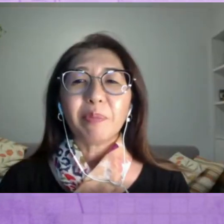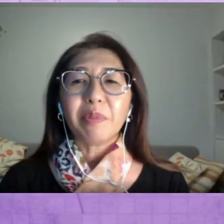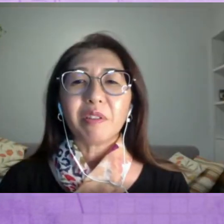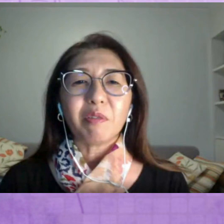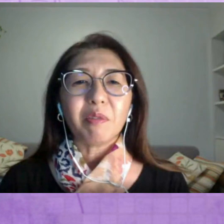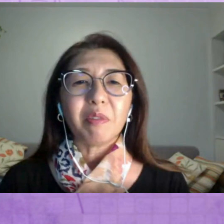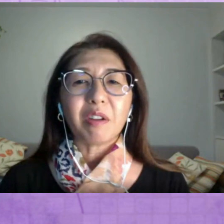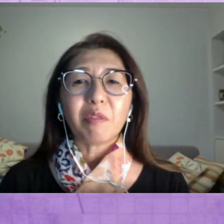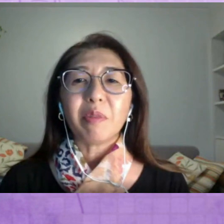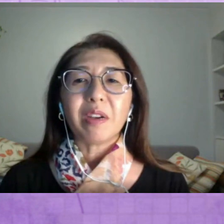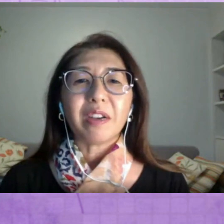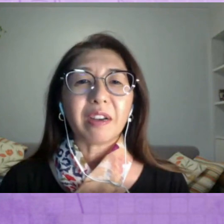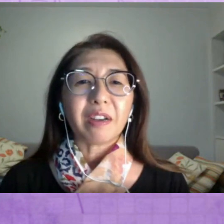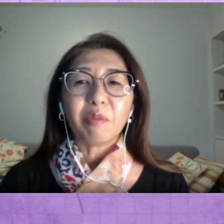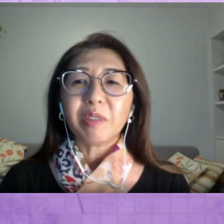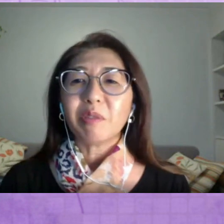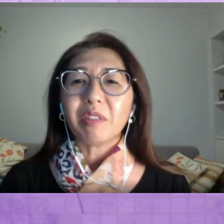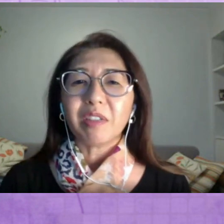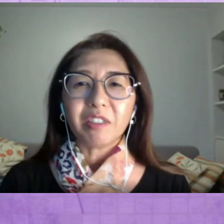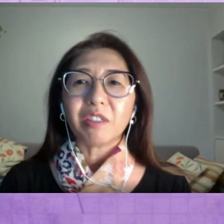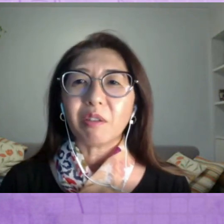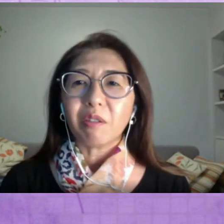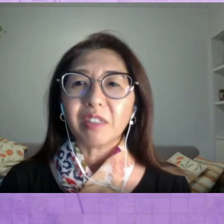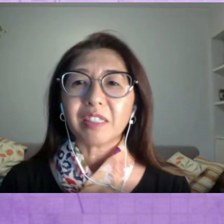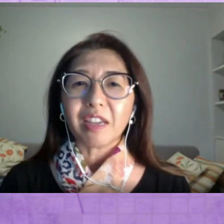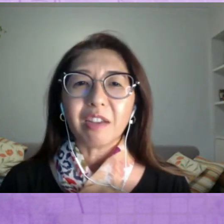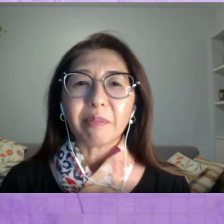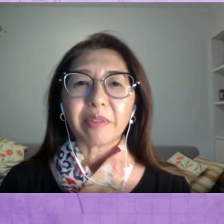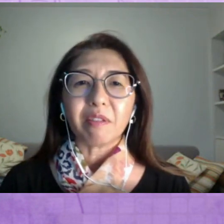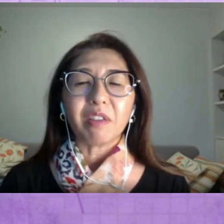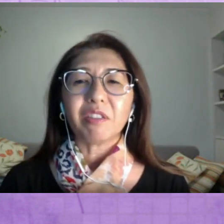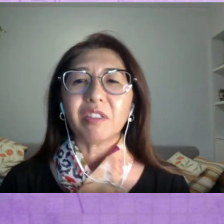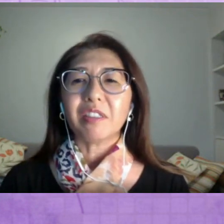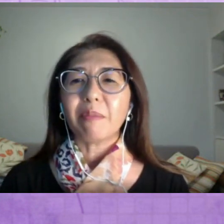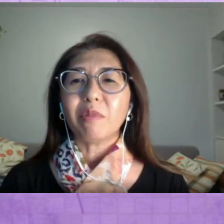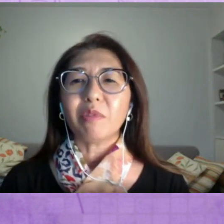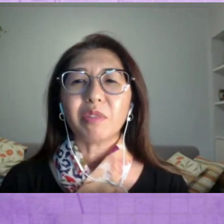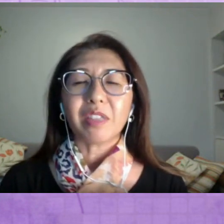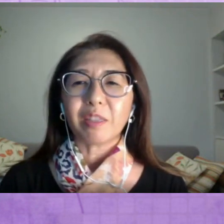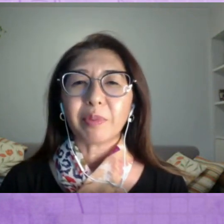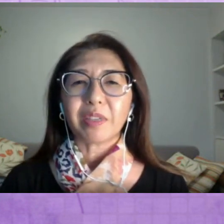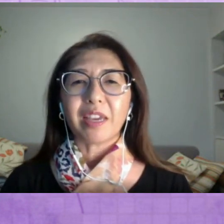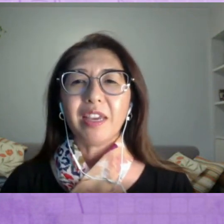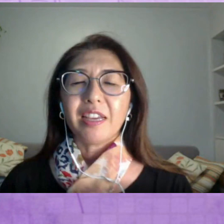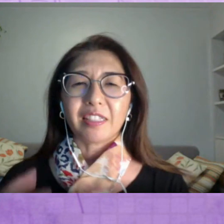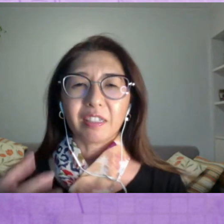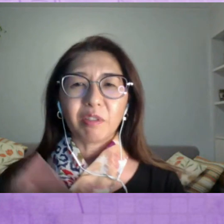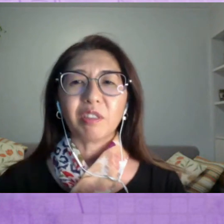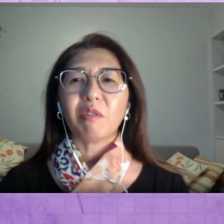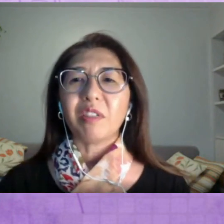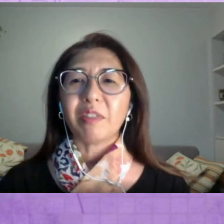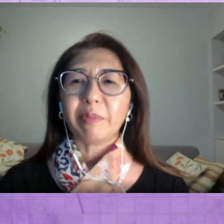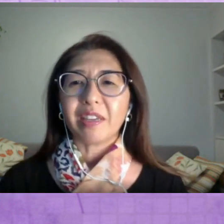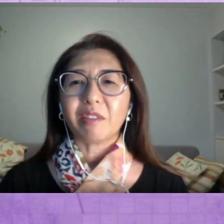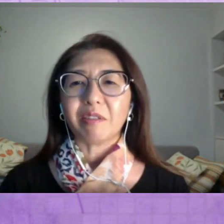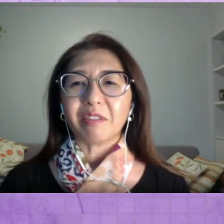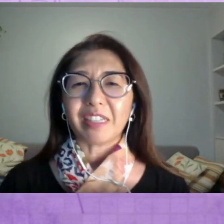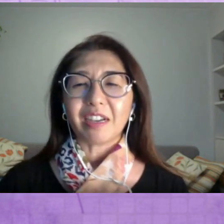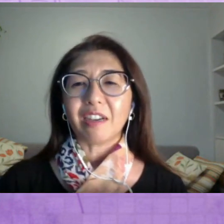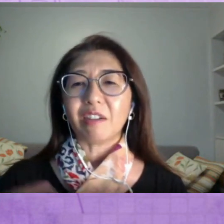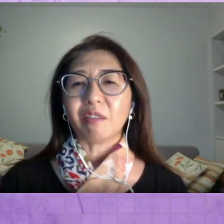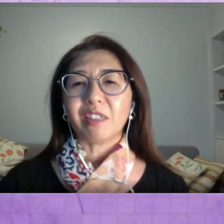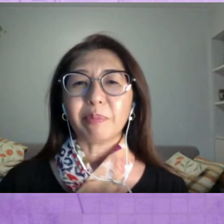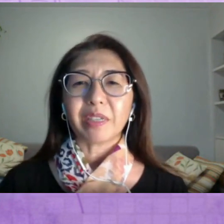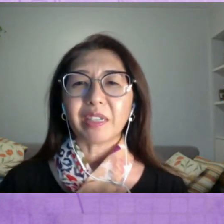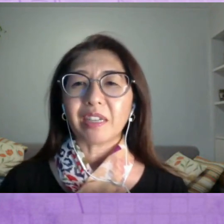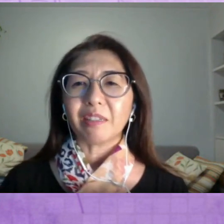por alguma estudante nossa, sabe? Eu acho que dá muito certo, porque essa coisa do acolhimento, e a Carol